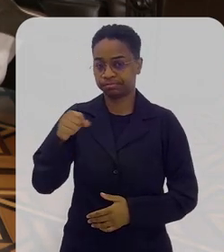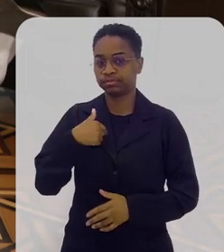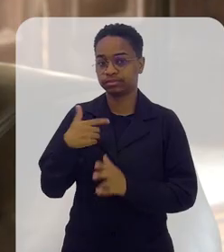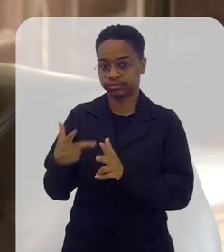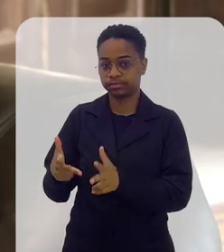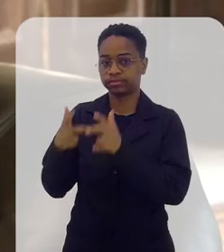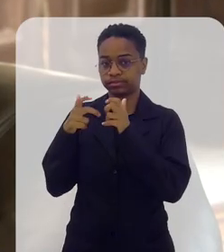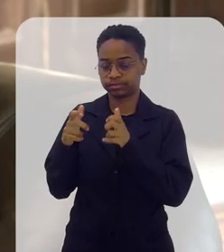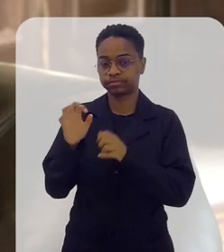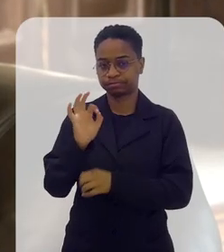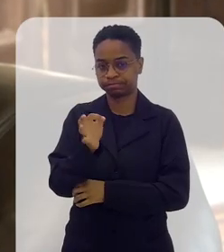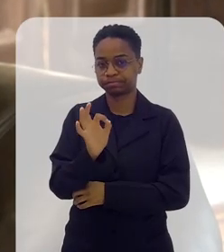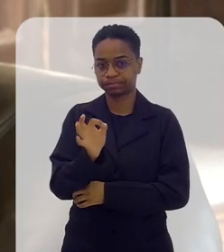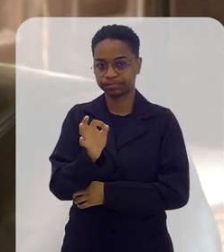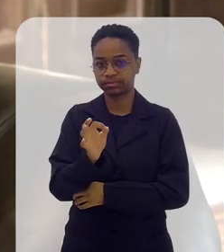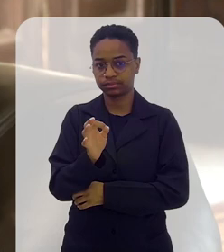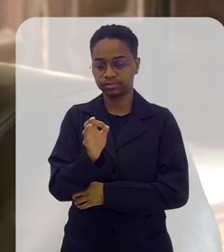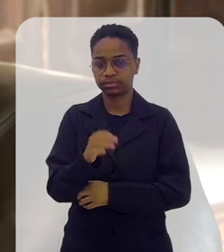tem havido muito